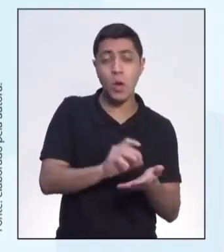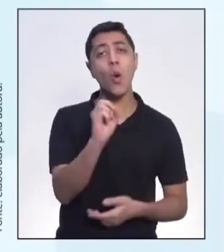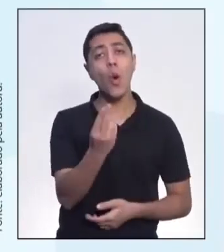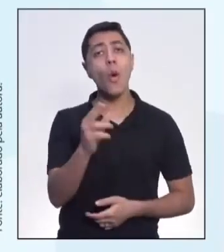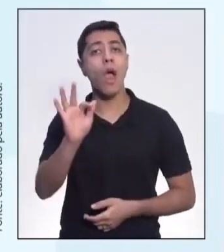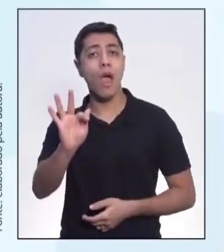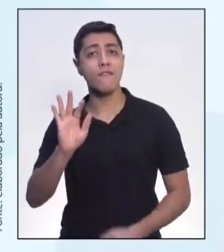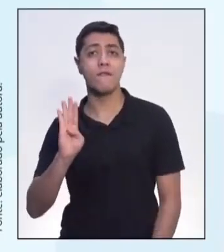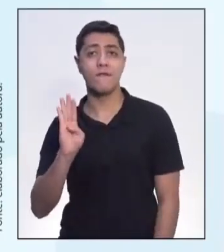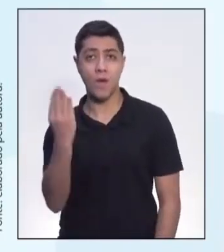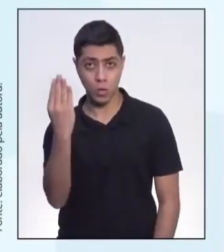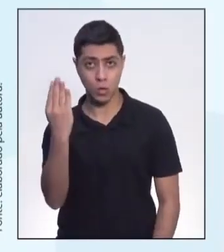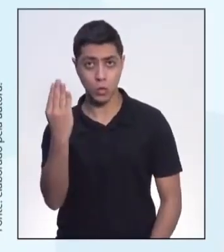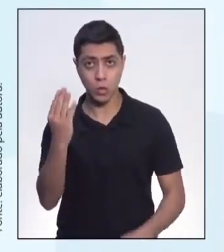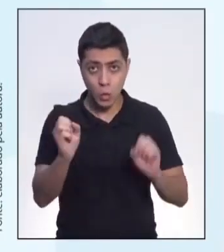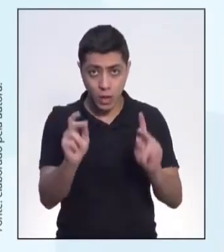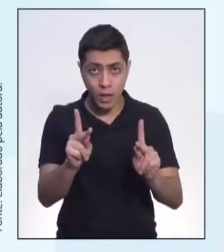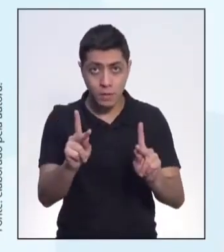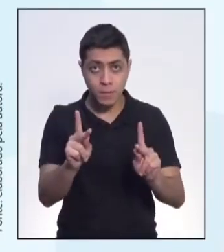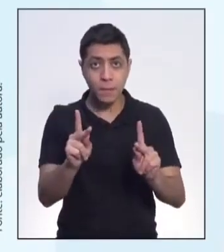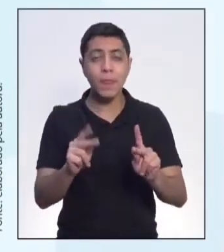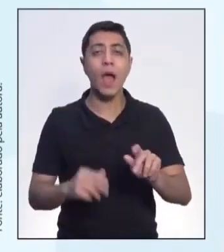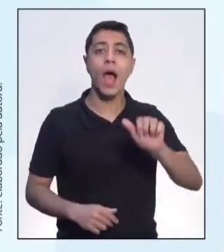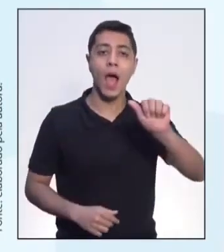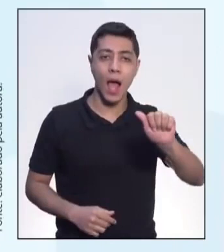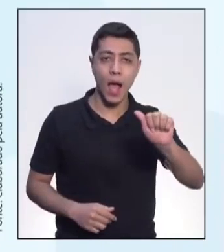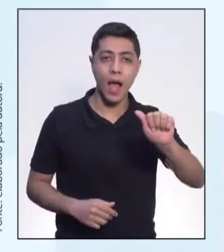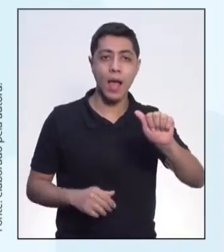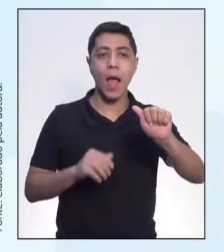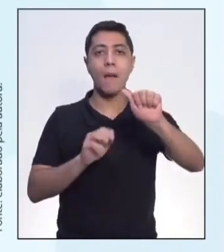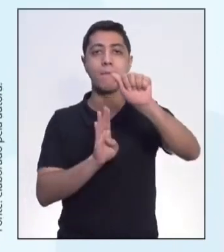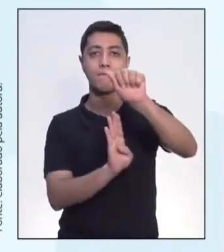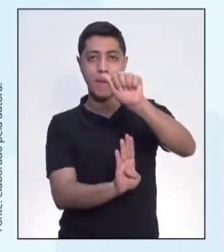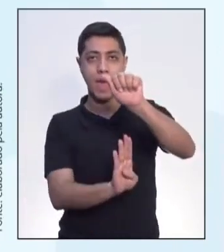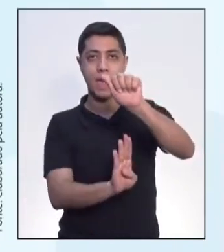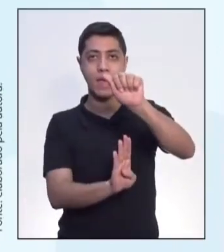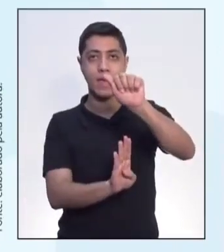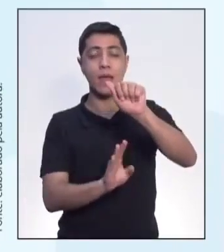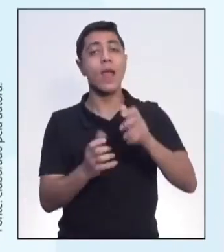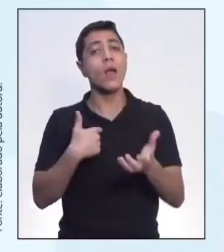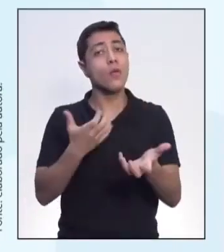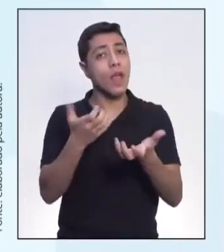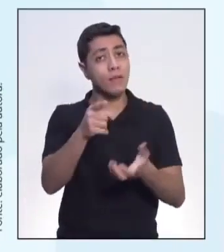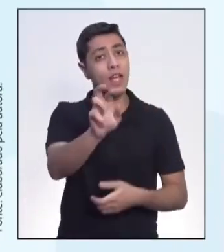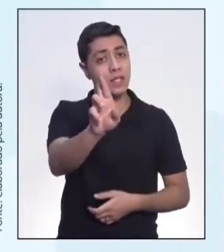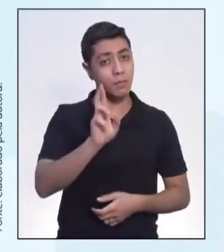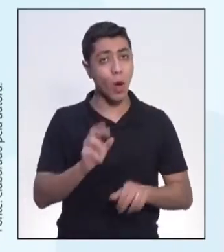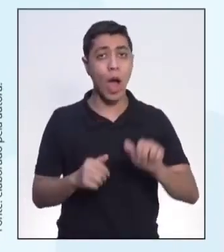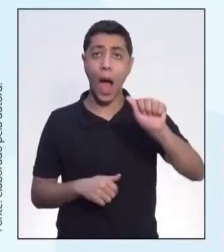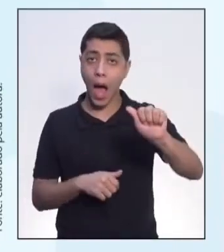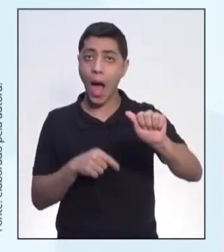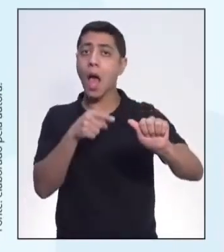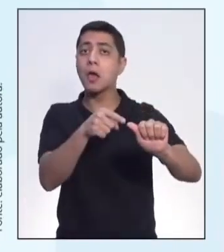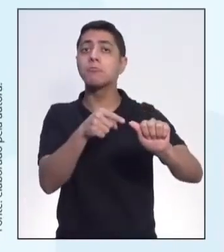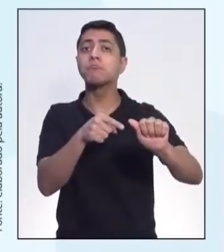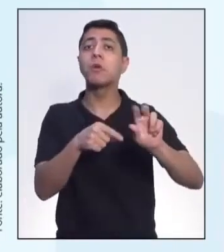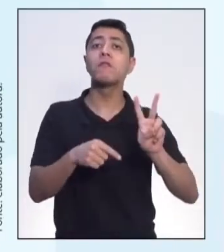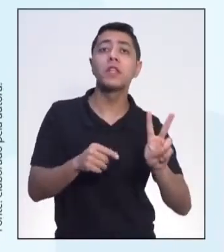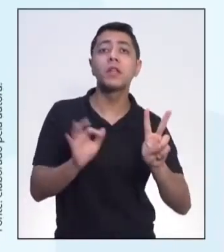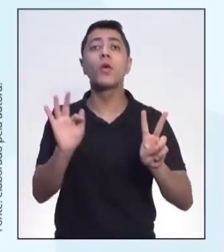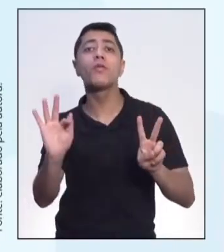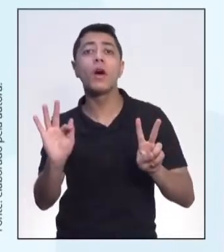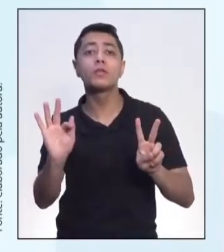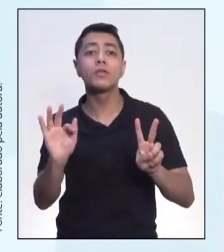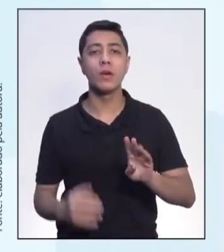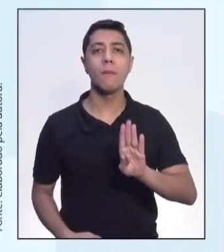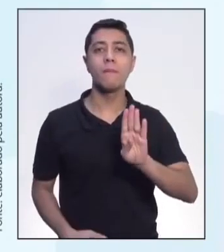função, as 2 funções, e eu tenho aí A e B. Eu quero que você responda no item A se é verdadeiro ou falso, e no item B se é verdadeiro